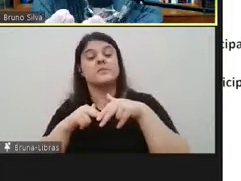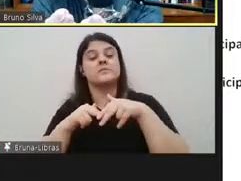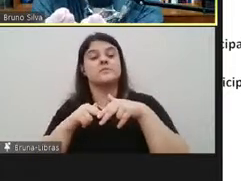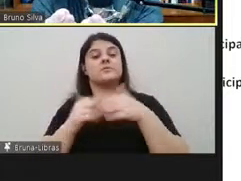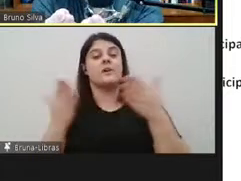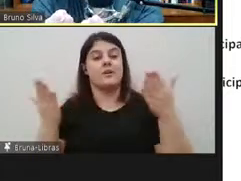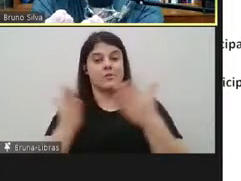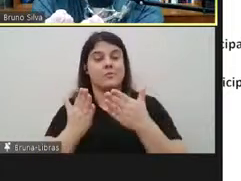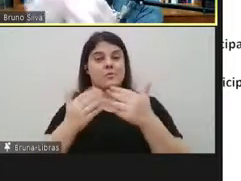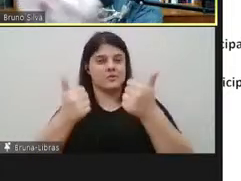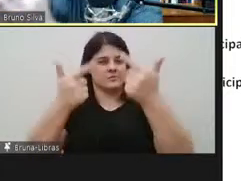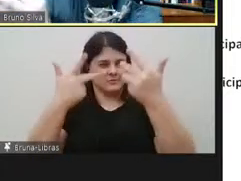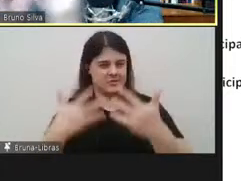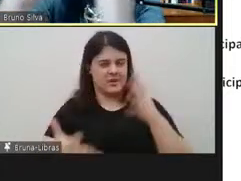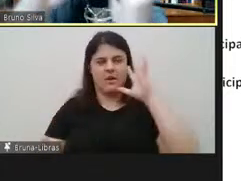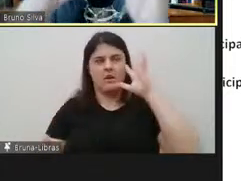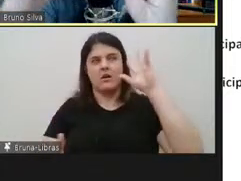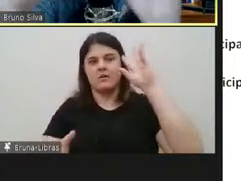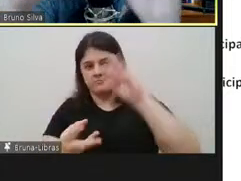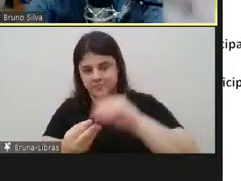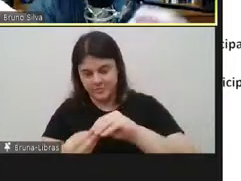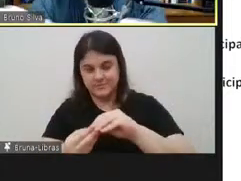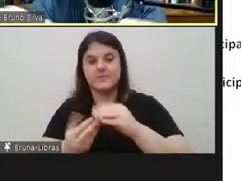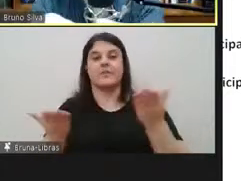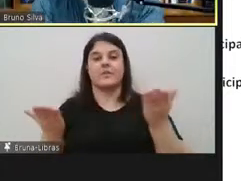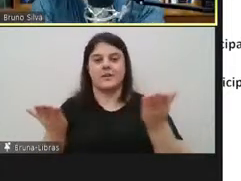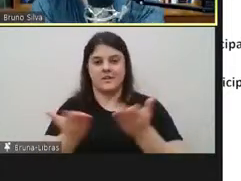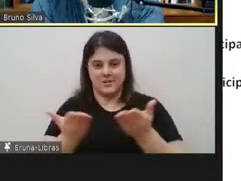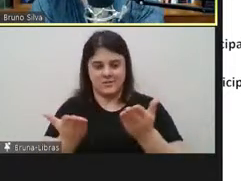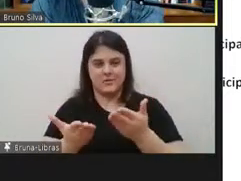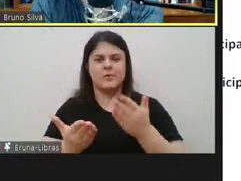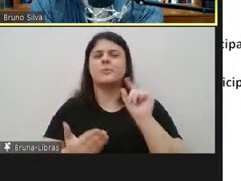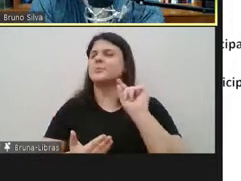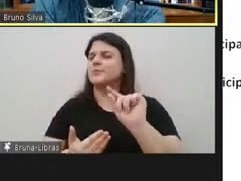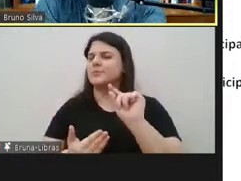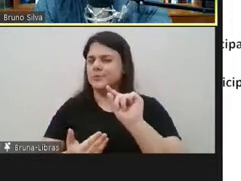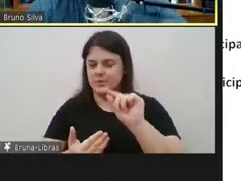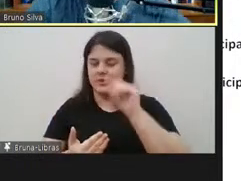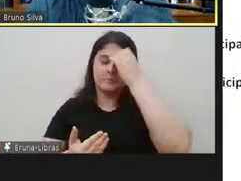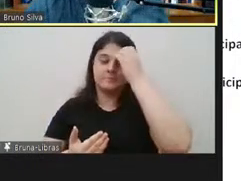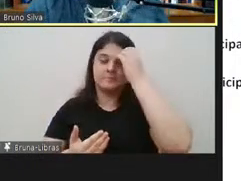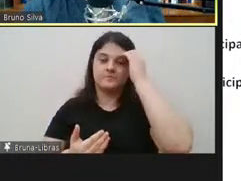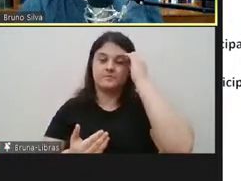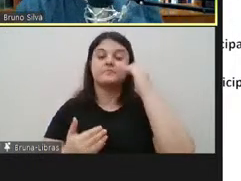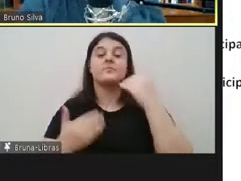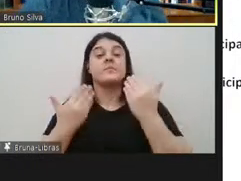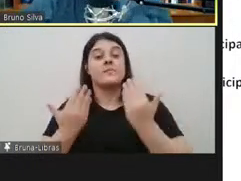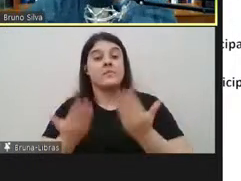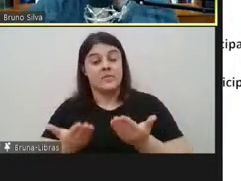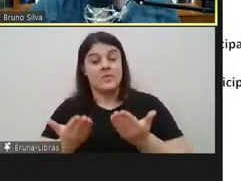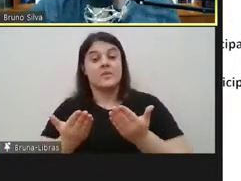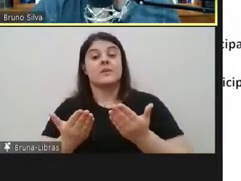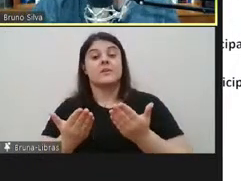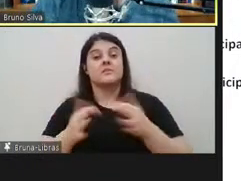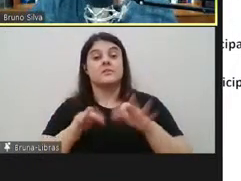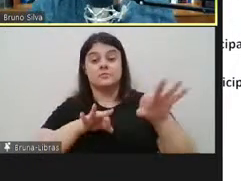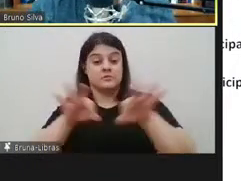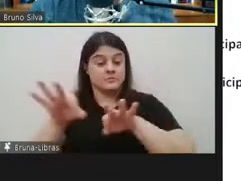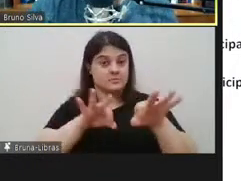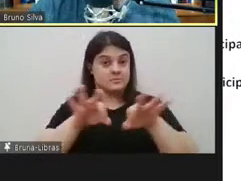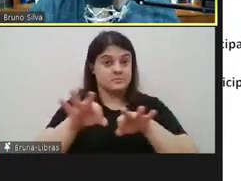ponto queria chegar principalmente com vocês né contei essa história para poder chegar no ponto mais importante na cereja do bolo e portanto essa